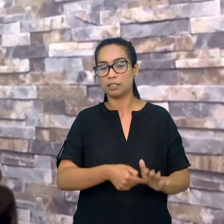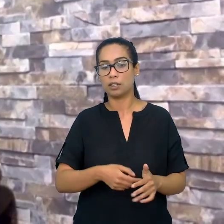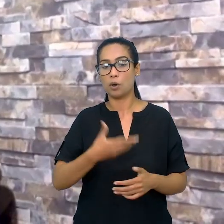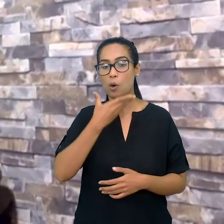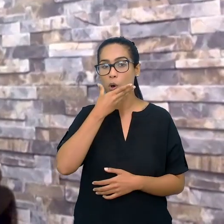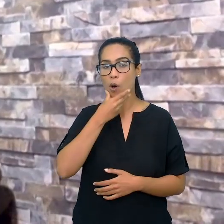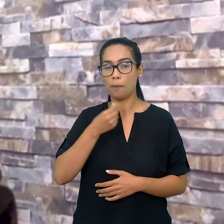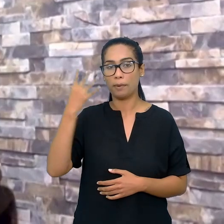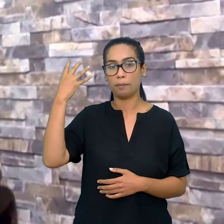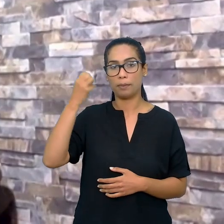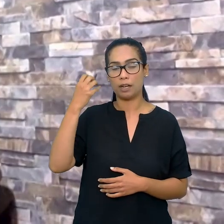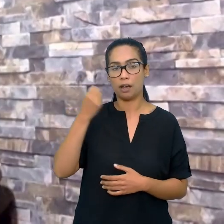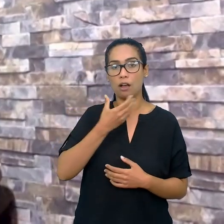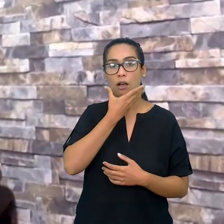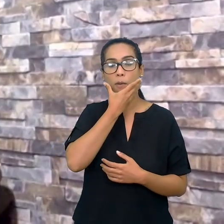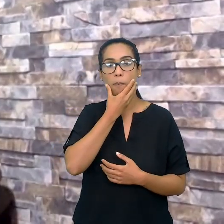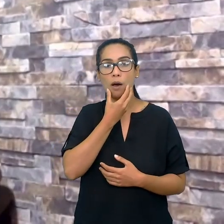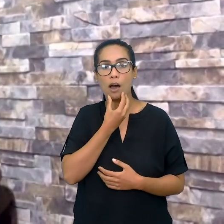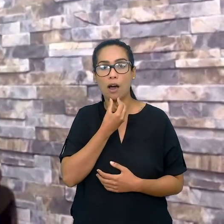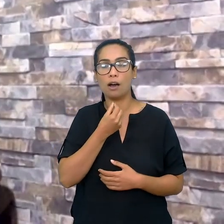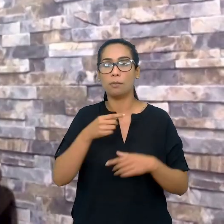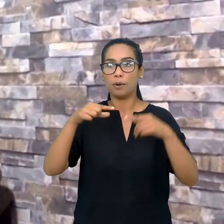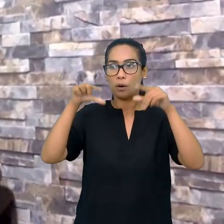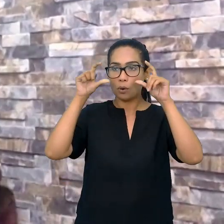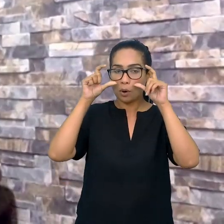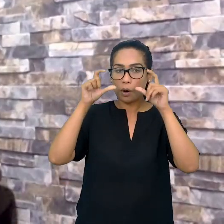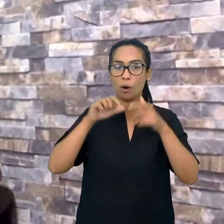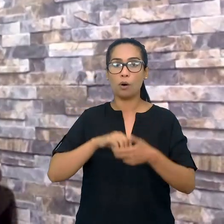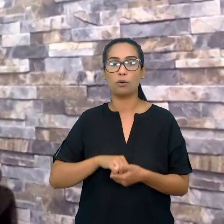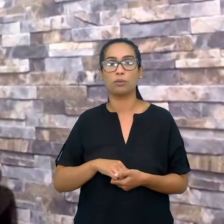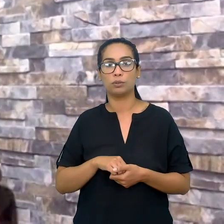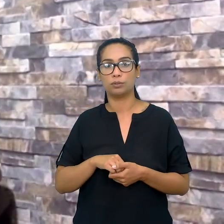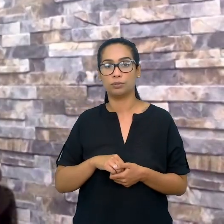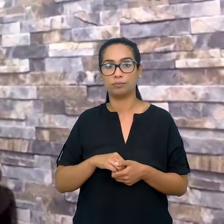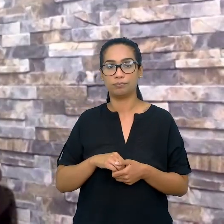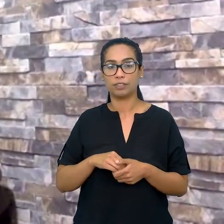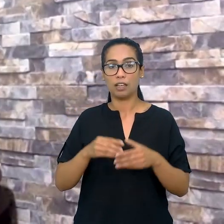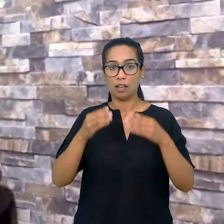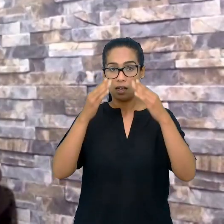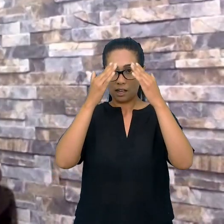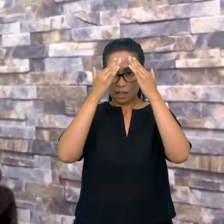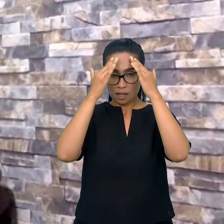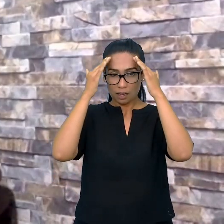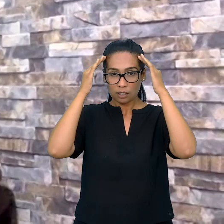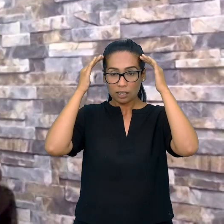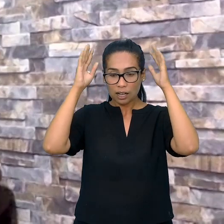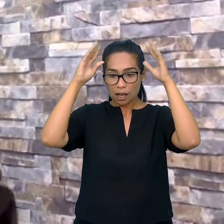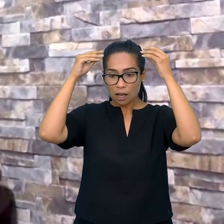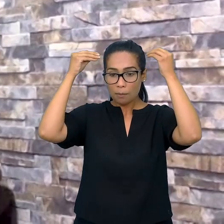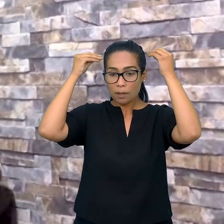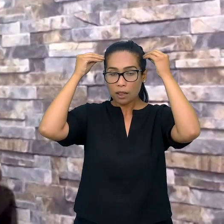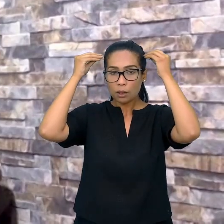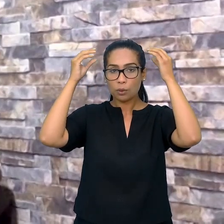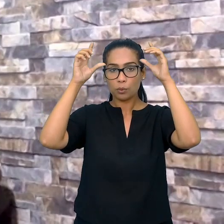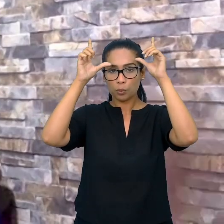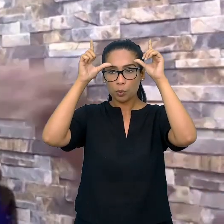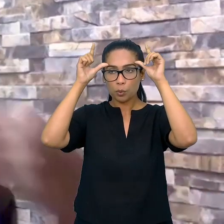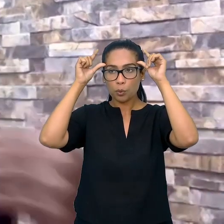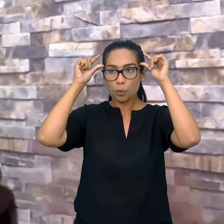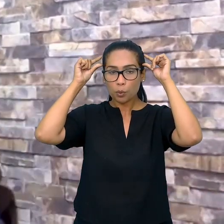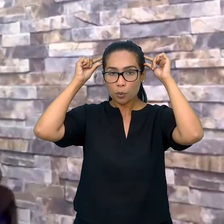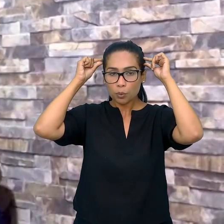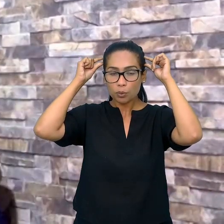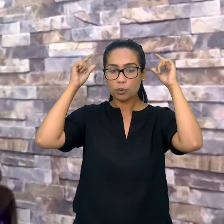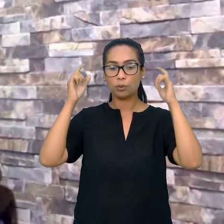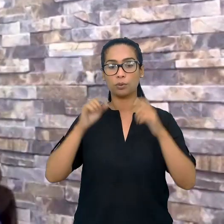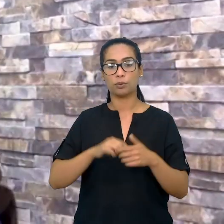homem, branco, tenho barba, estou usando óculos, meus cabelos são curtos e tanto eles quanto os meus olhos são castanhos. Né, atrás de